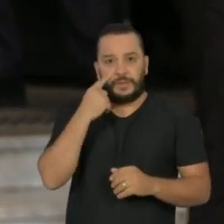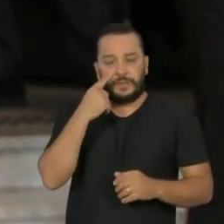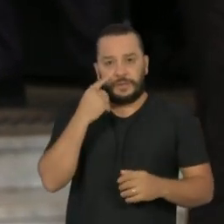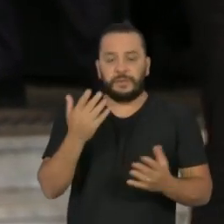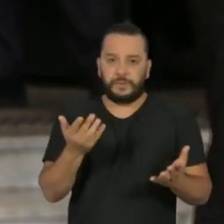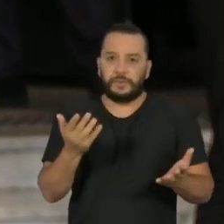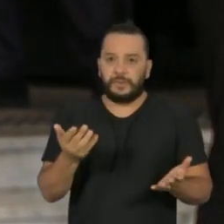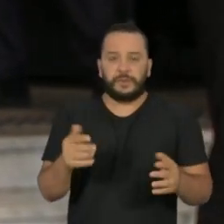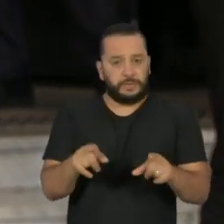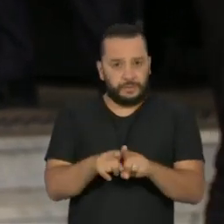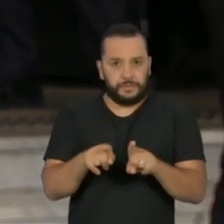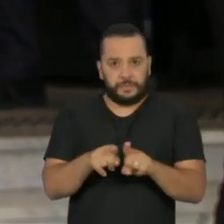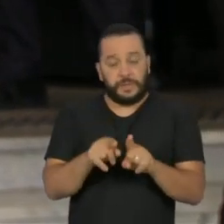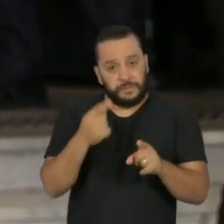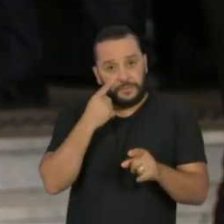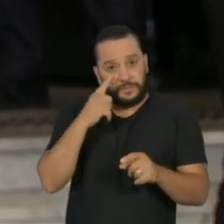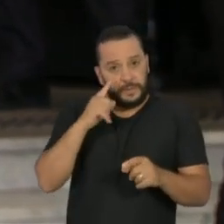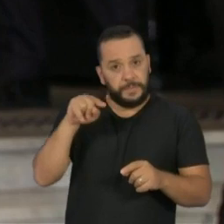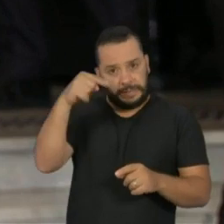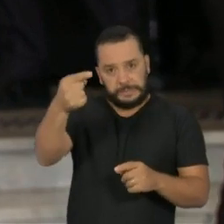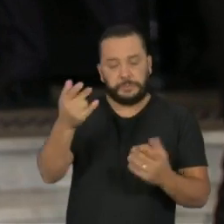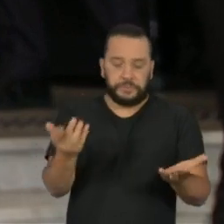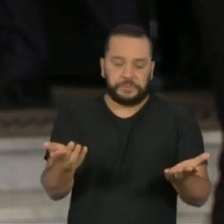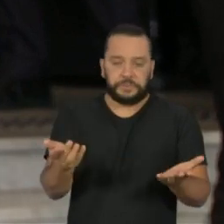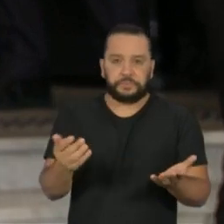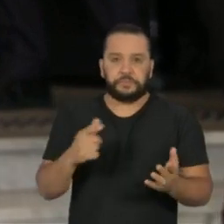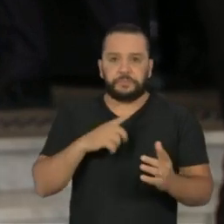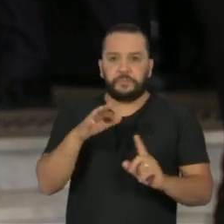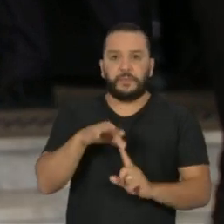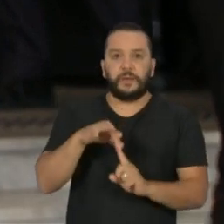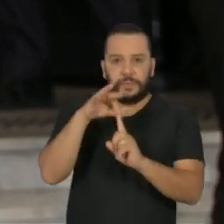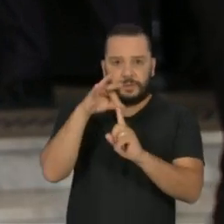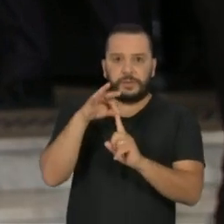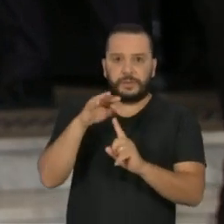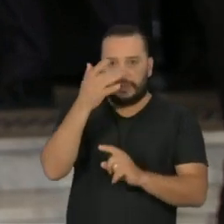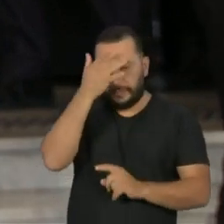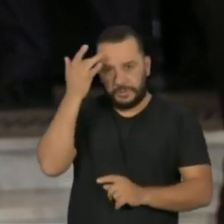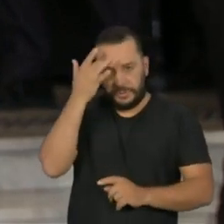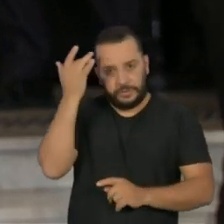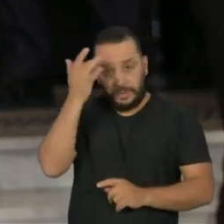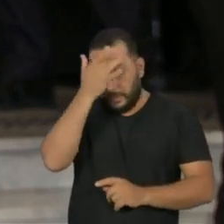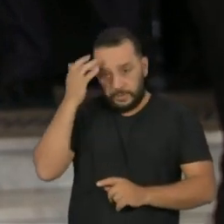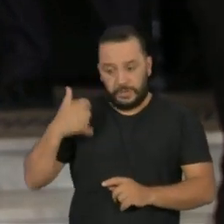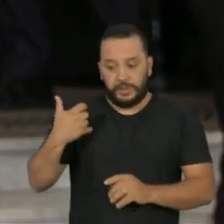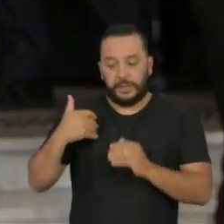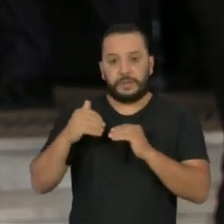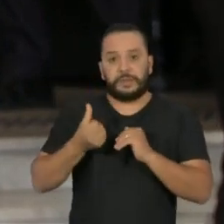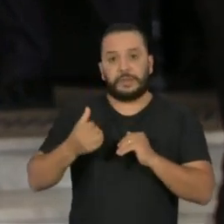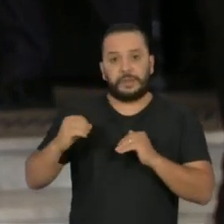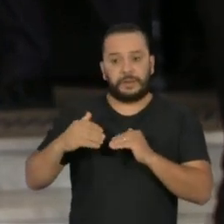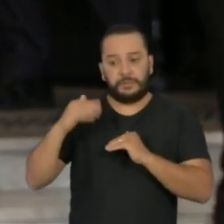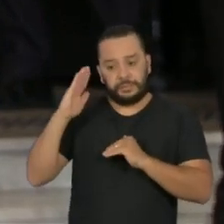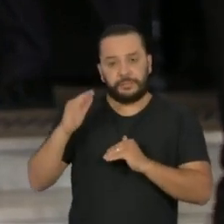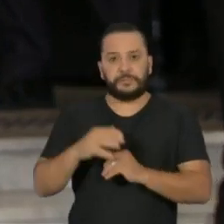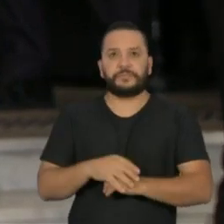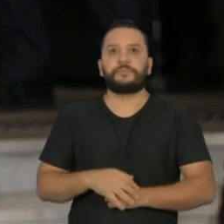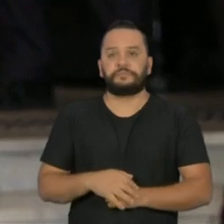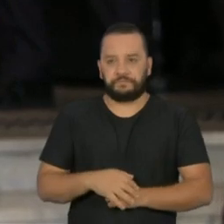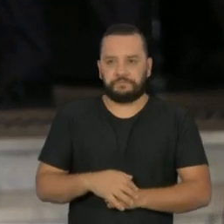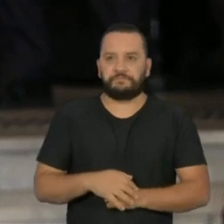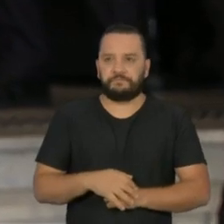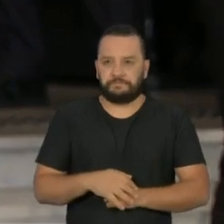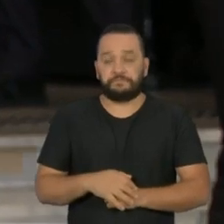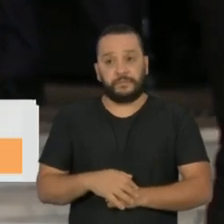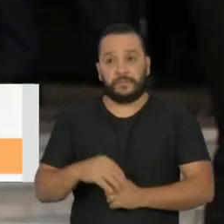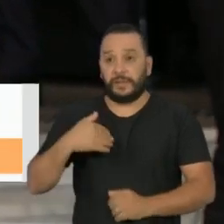nos ler ou assistir mais tarde, há prioridade para as pessoas com mais de 60 anos, por favor? É exatamente isso. Nesse